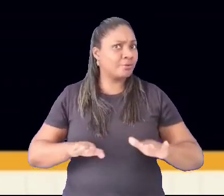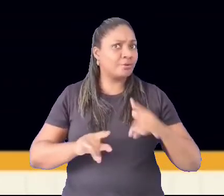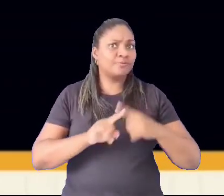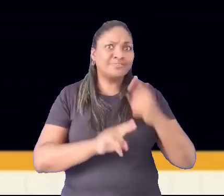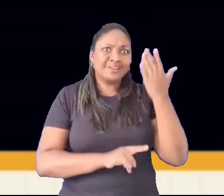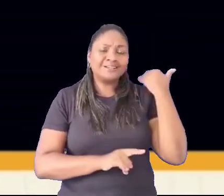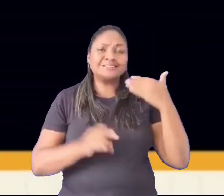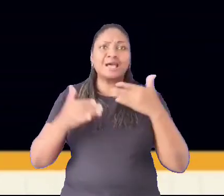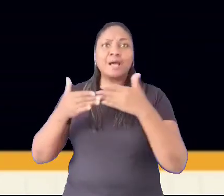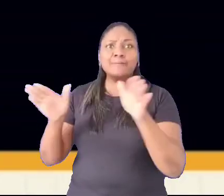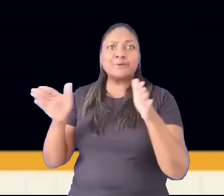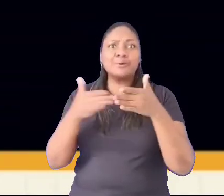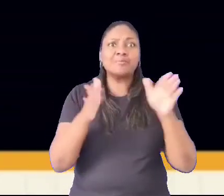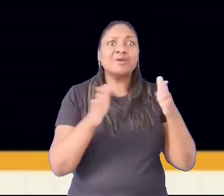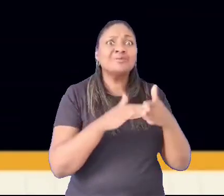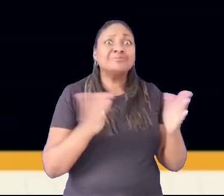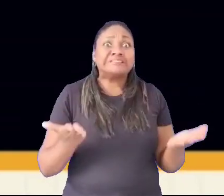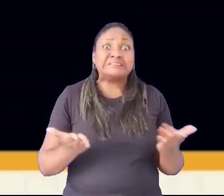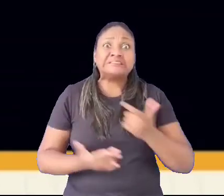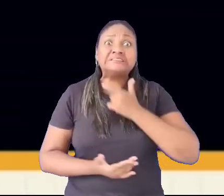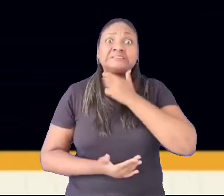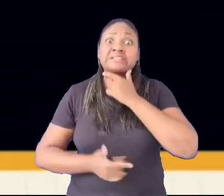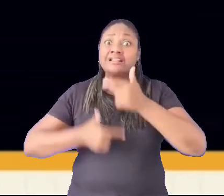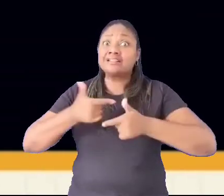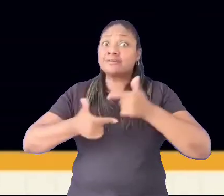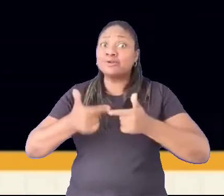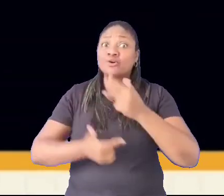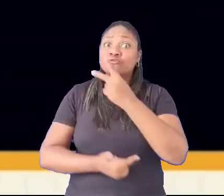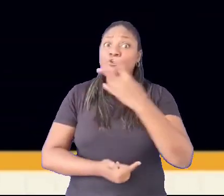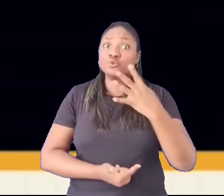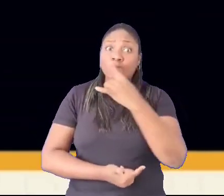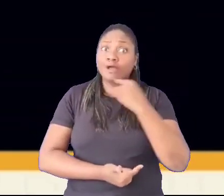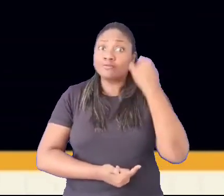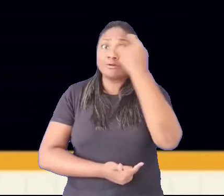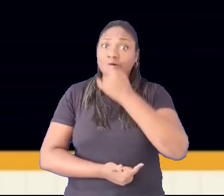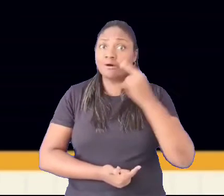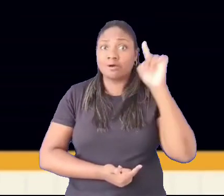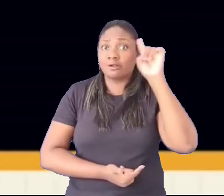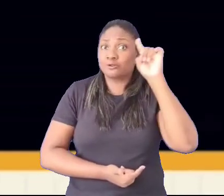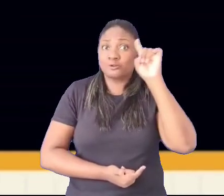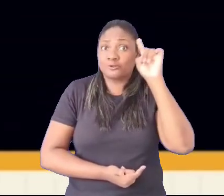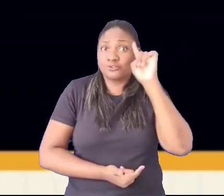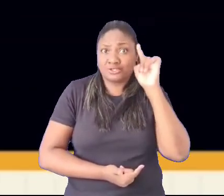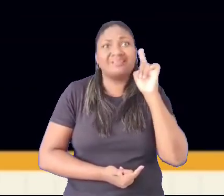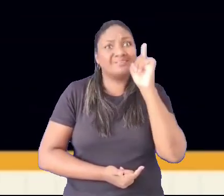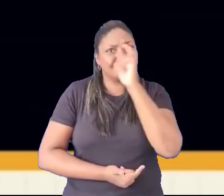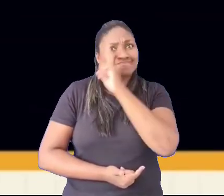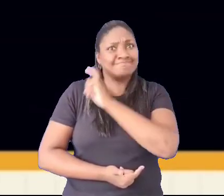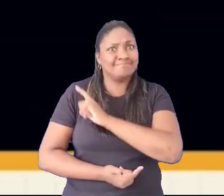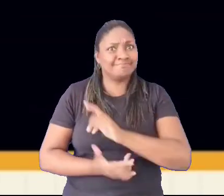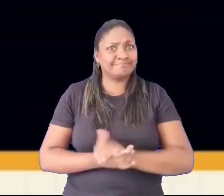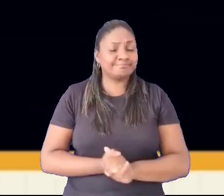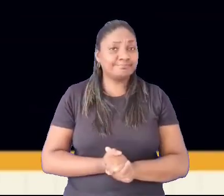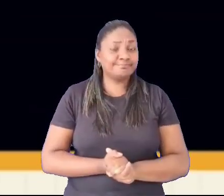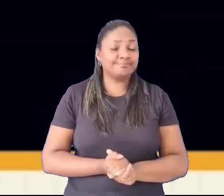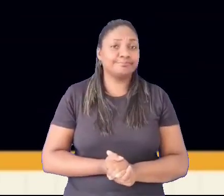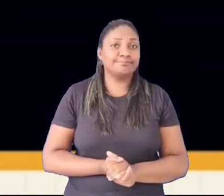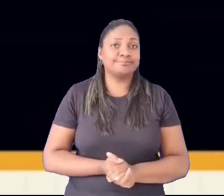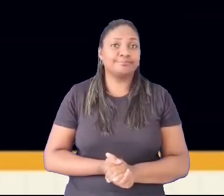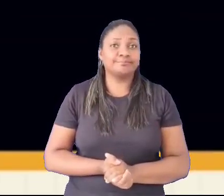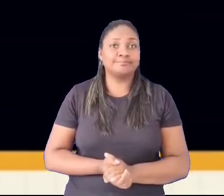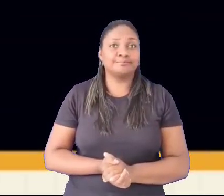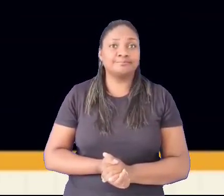foi abrindo tantas exceções que chegou um momento que a gente estava trabalhando quase que 24 horas por dia. Então, foi muito complicado, tá